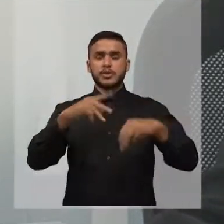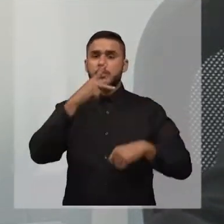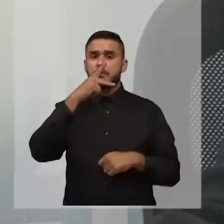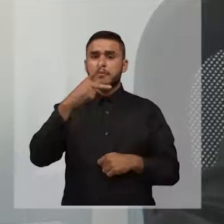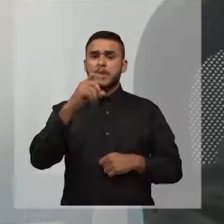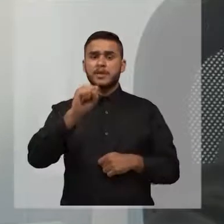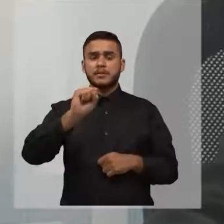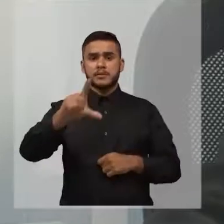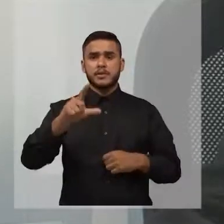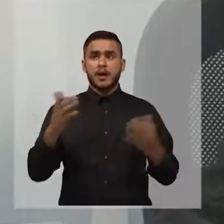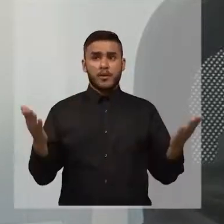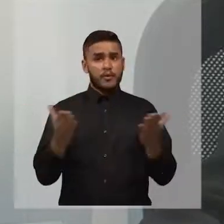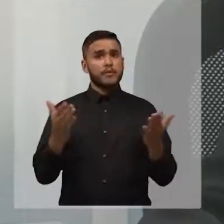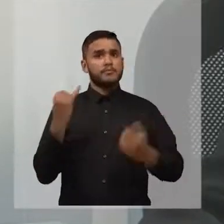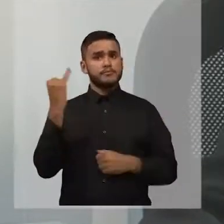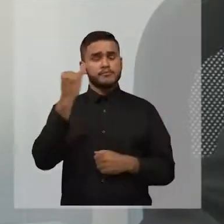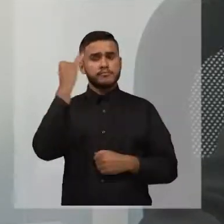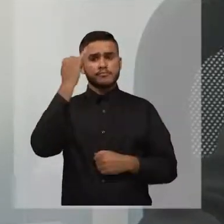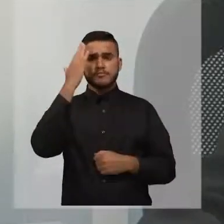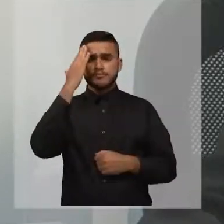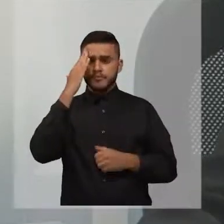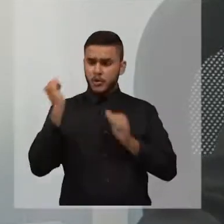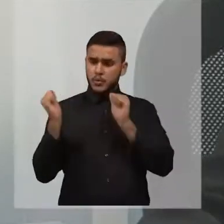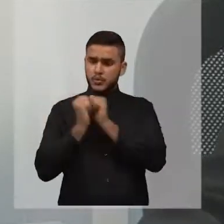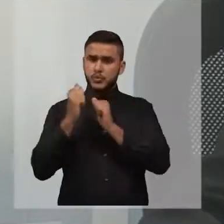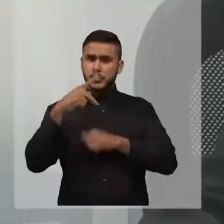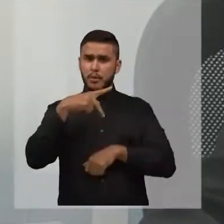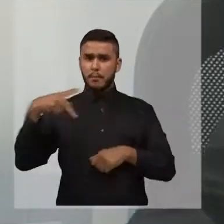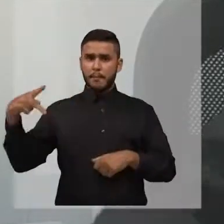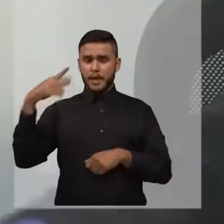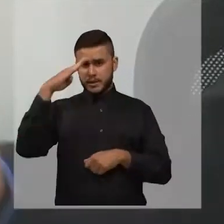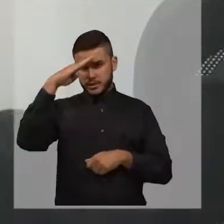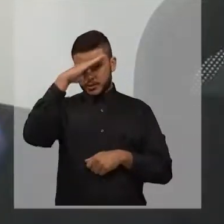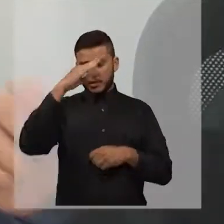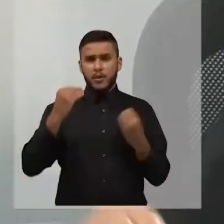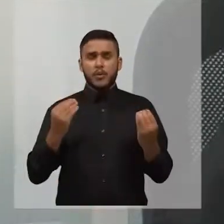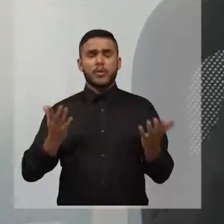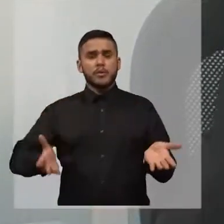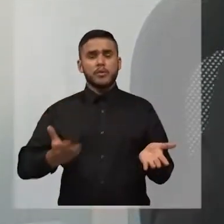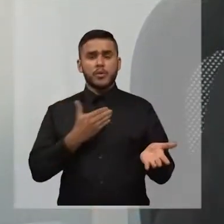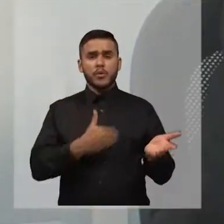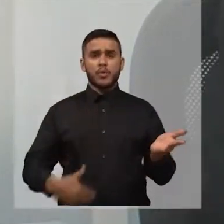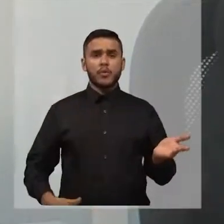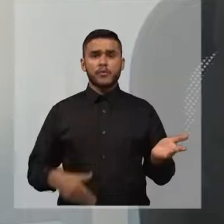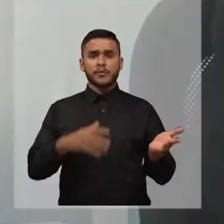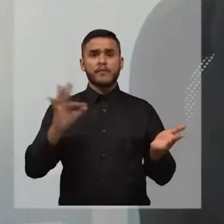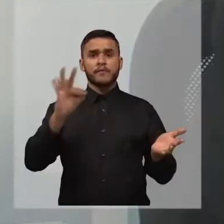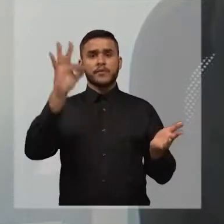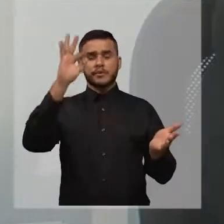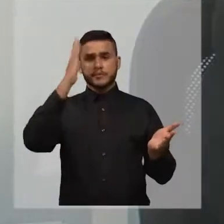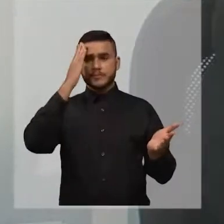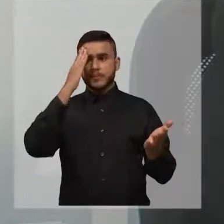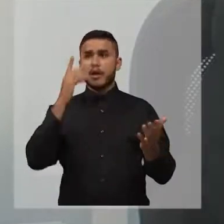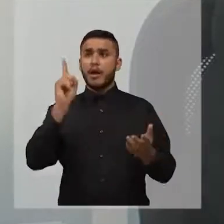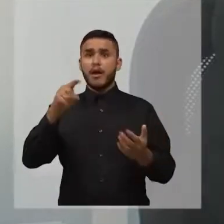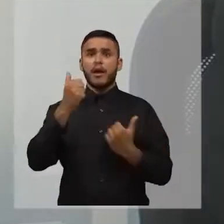cargo muito mais relevante em relação à estrutura do governo federal, e era o presidente interino dessa agremiação